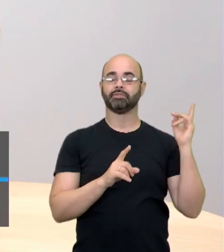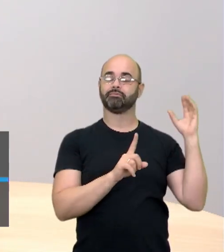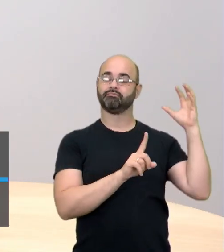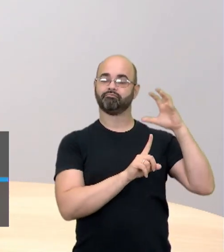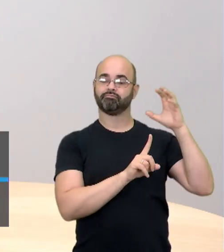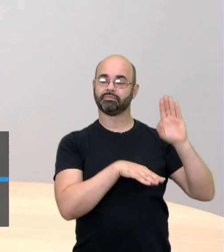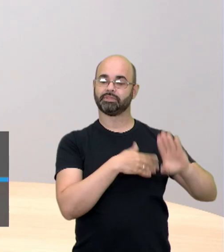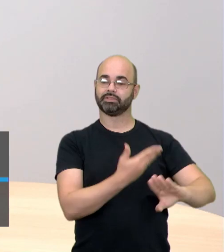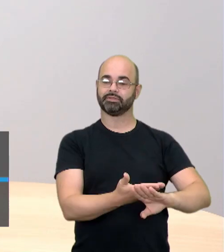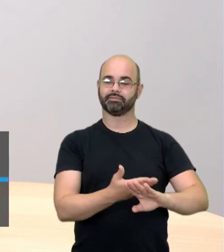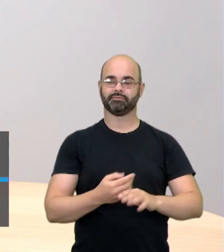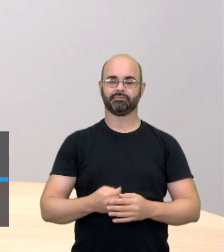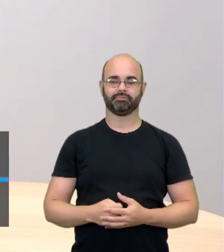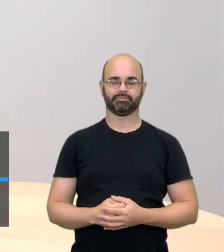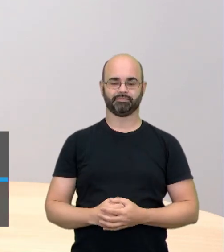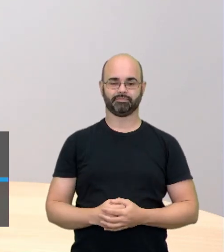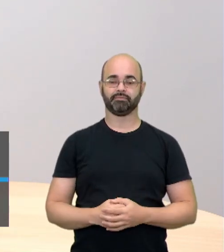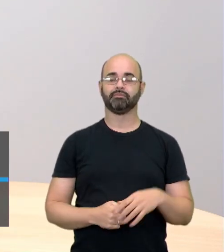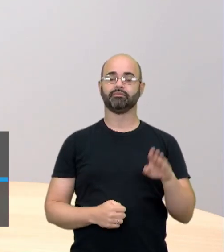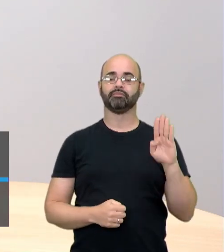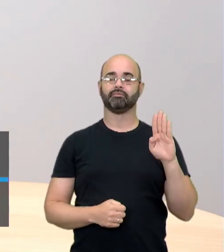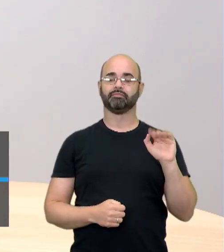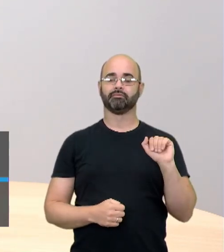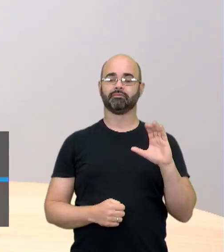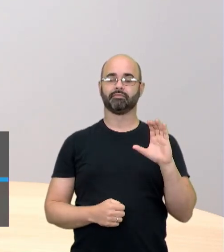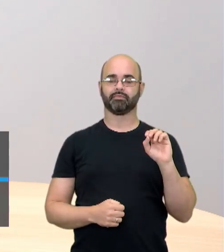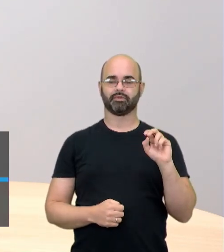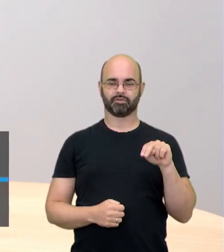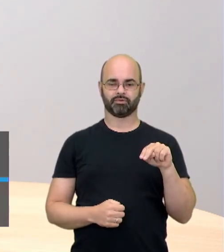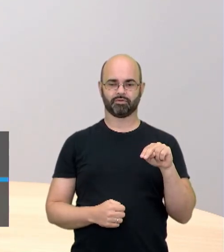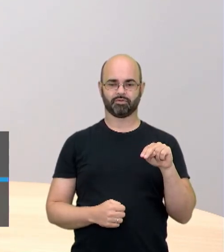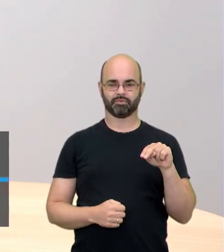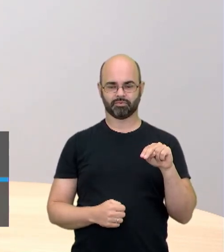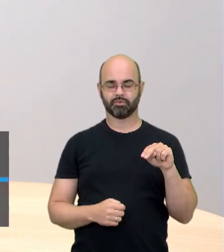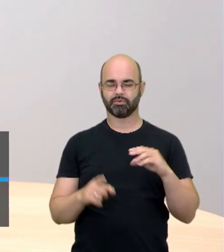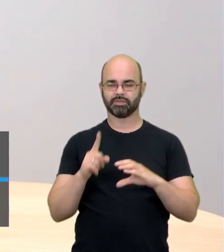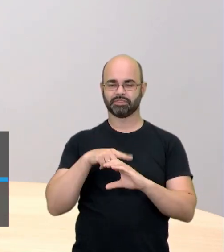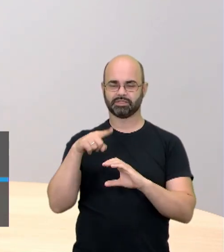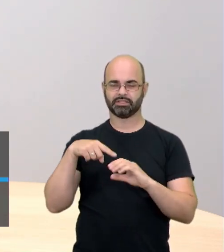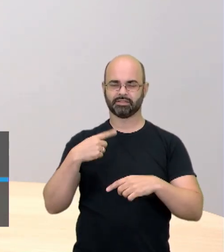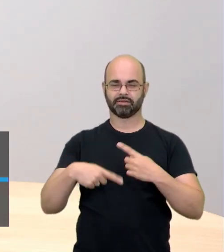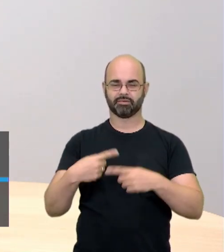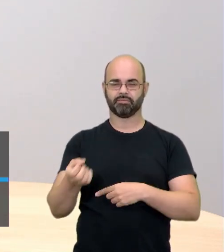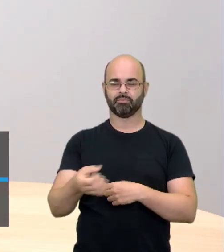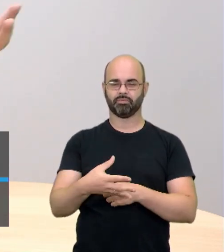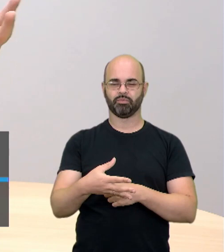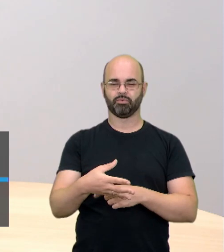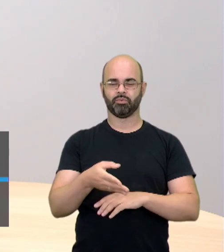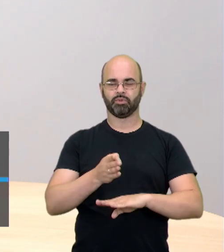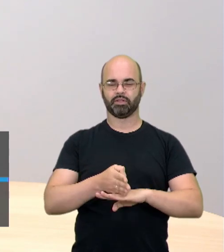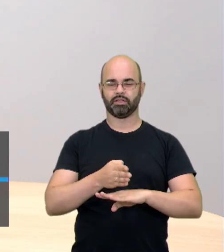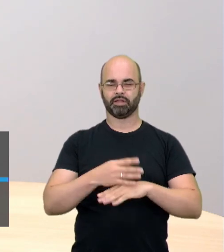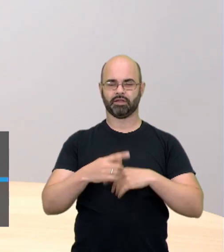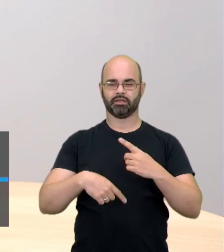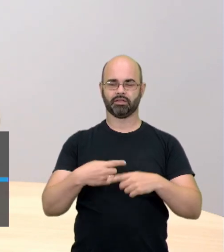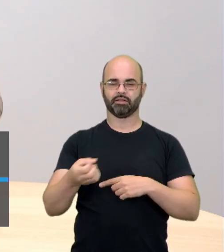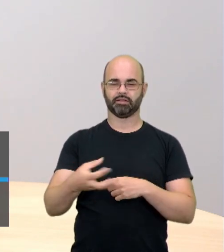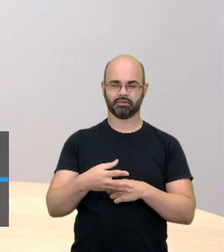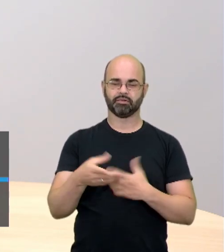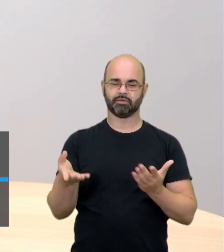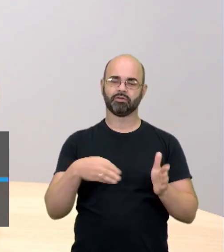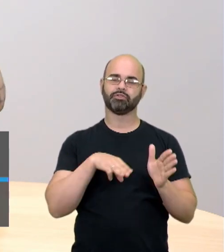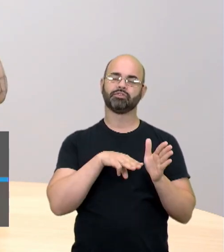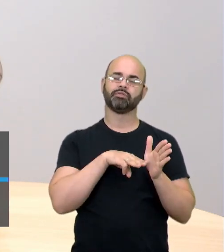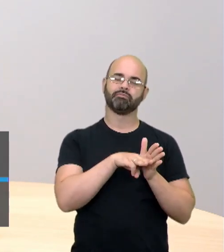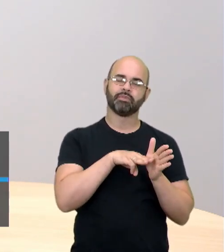estava tão perto, se aproximava tanto disso que a gente chama de ciência moderna, disso que a gente chama de métodos que se